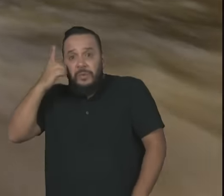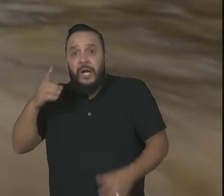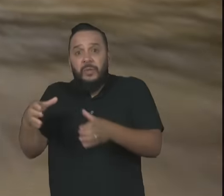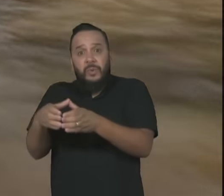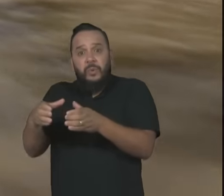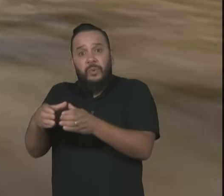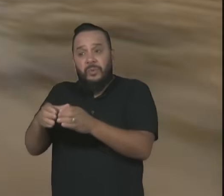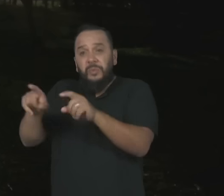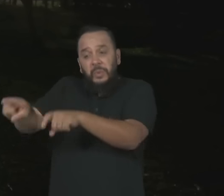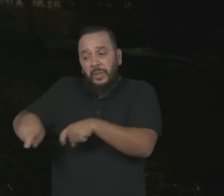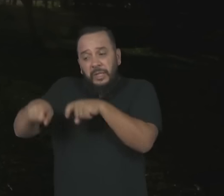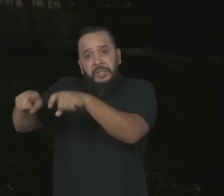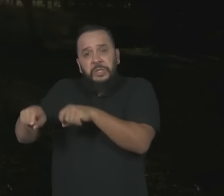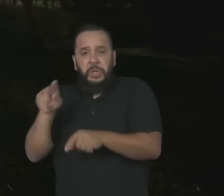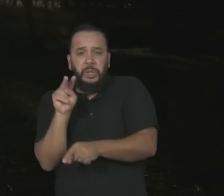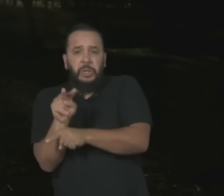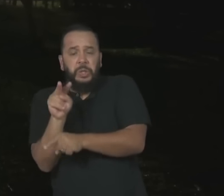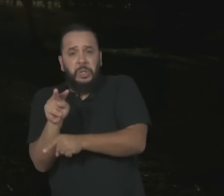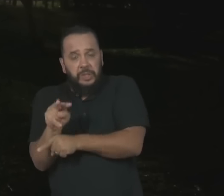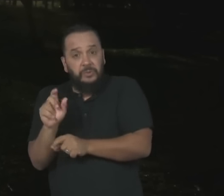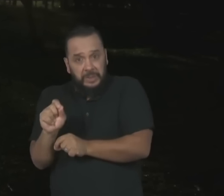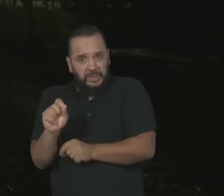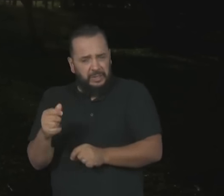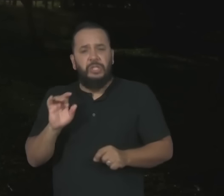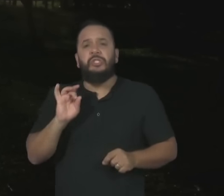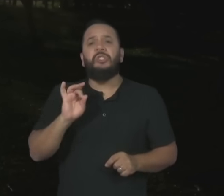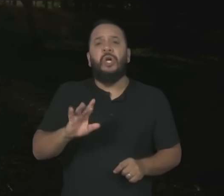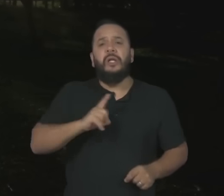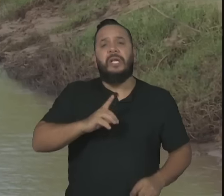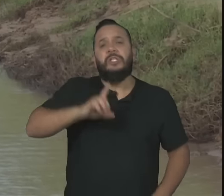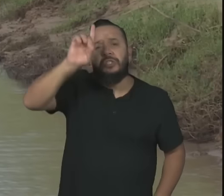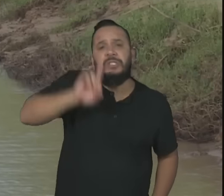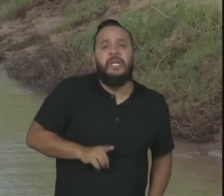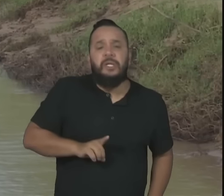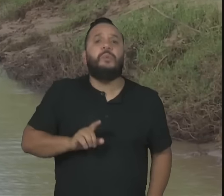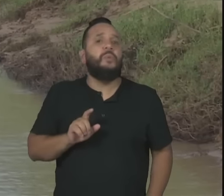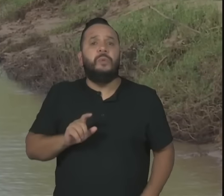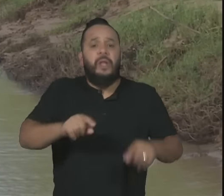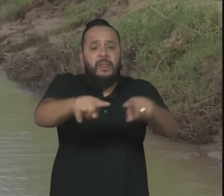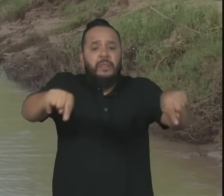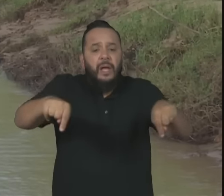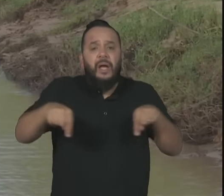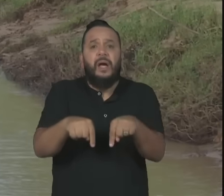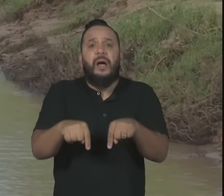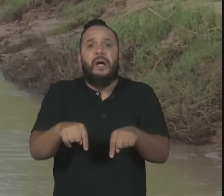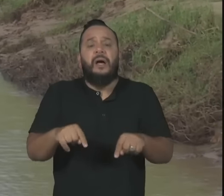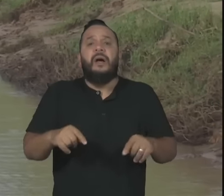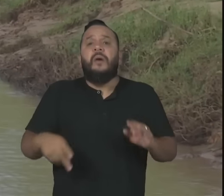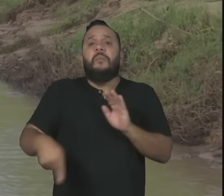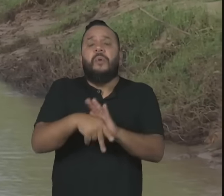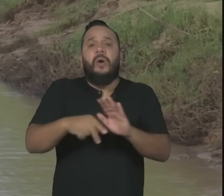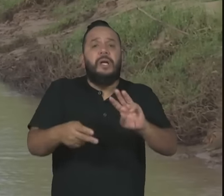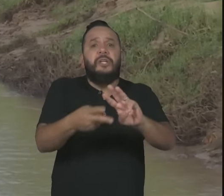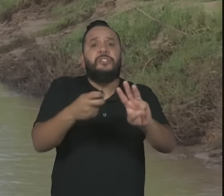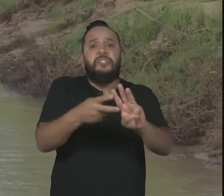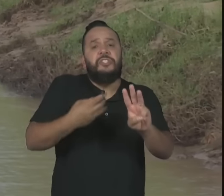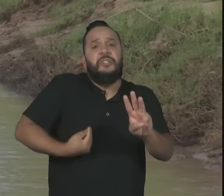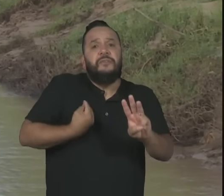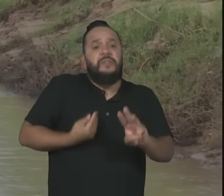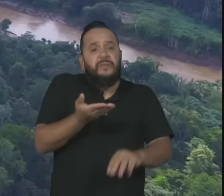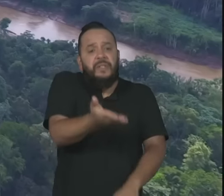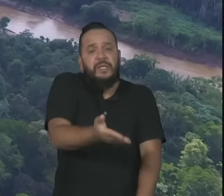ruralista. Eles afirmam que só têm direito à demarcação de terras os indígenas que estavam nelas em